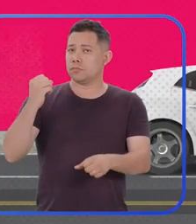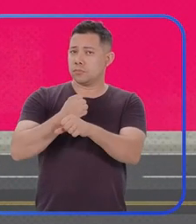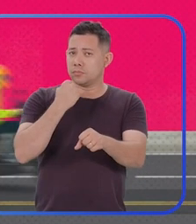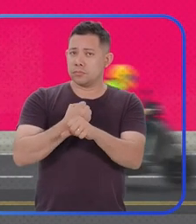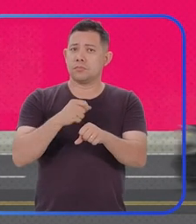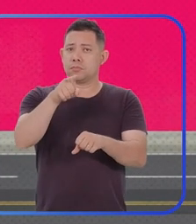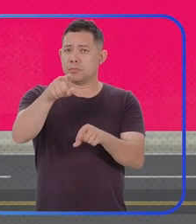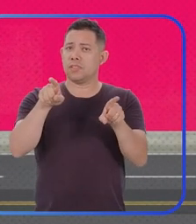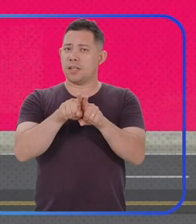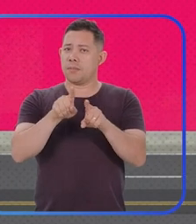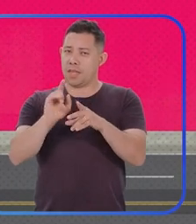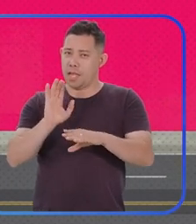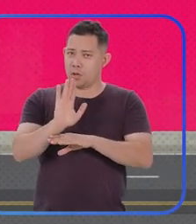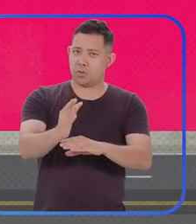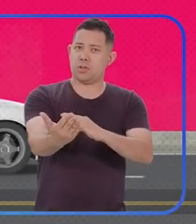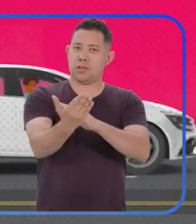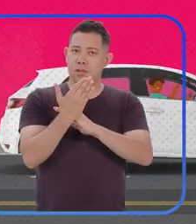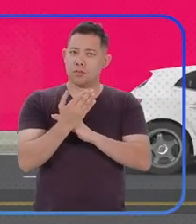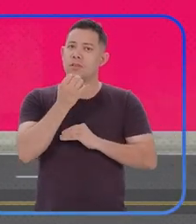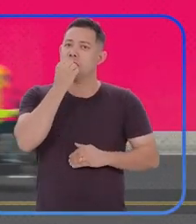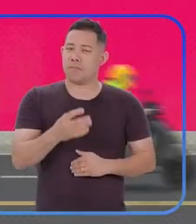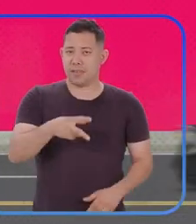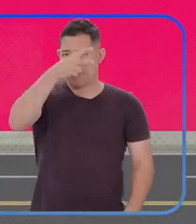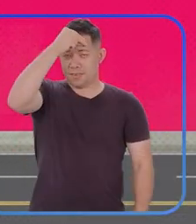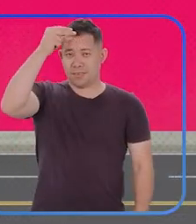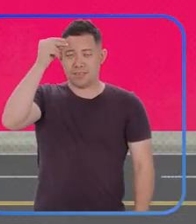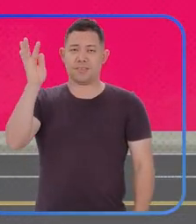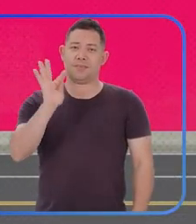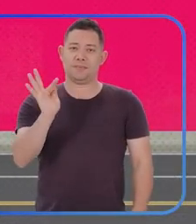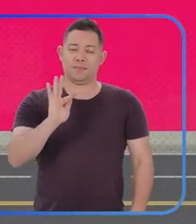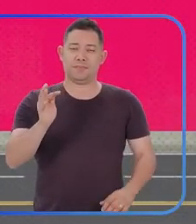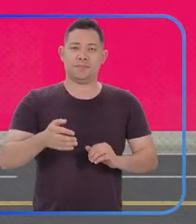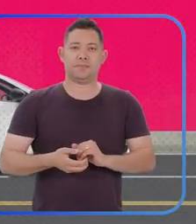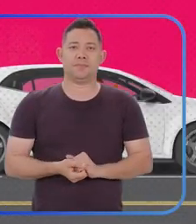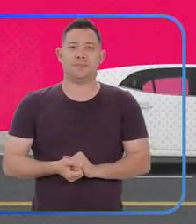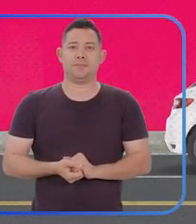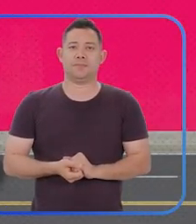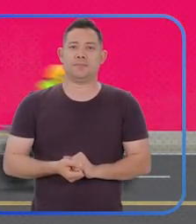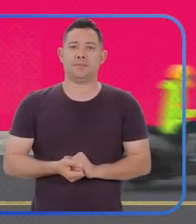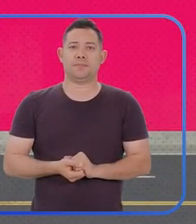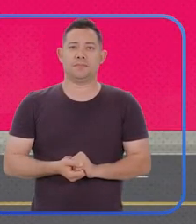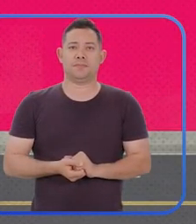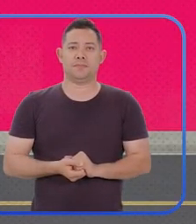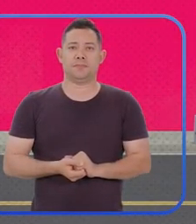Daura o trânsito anda bem Prefeitura de